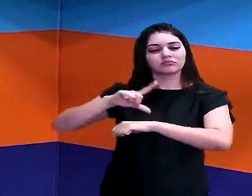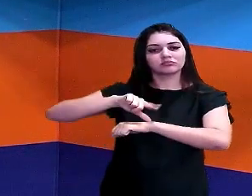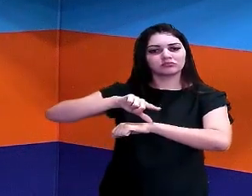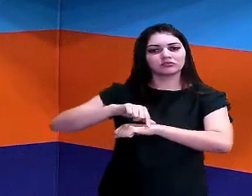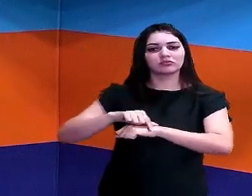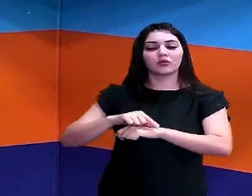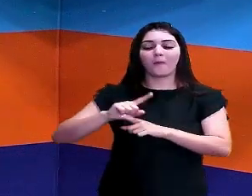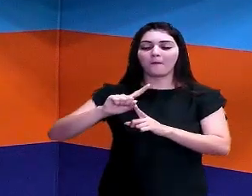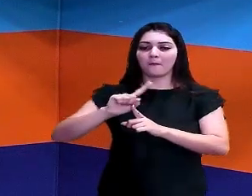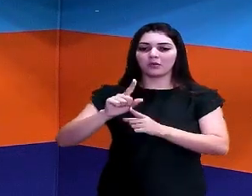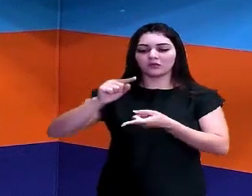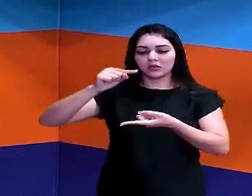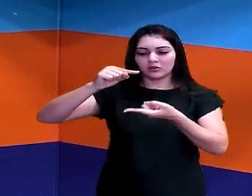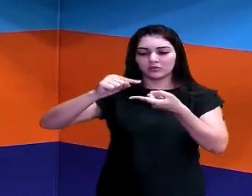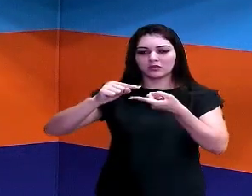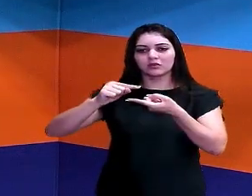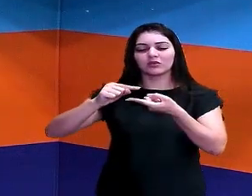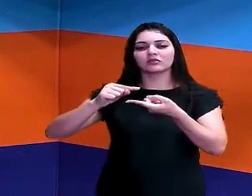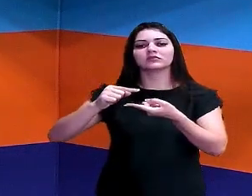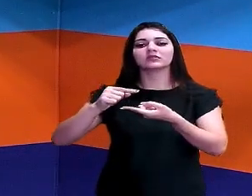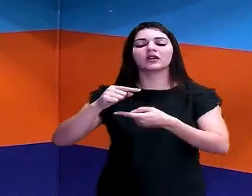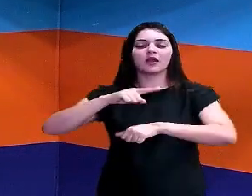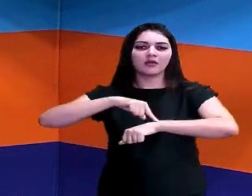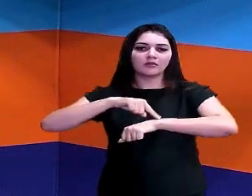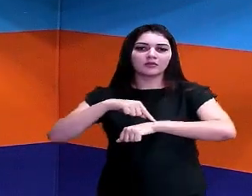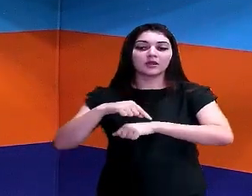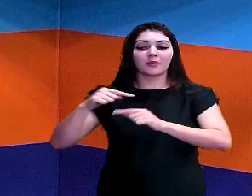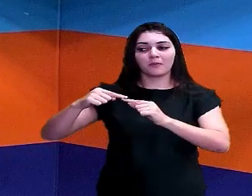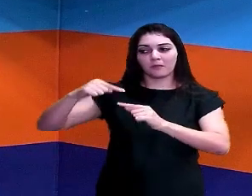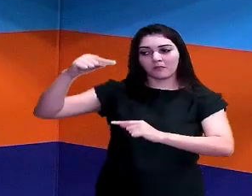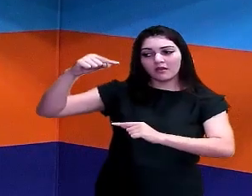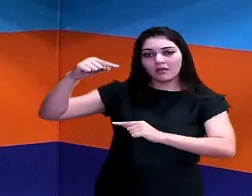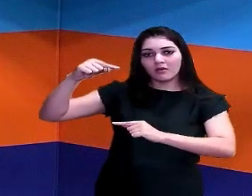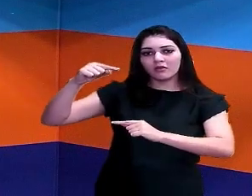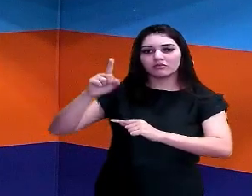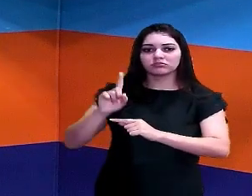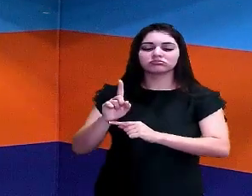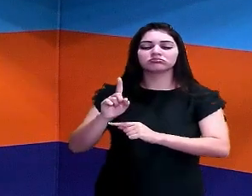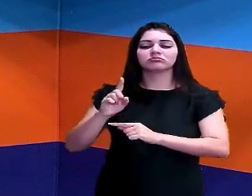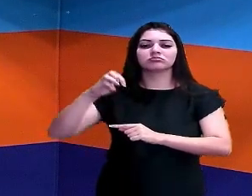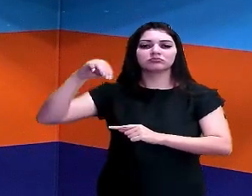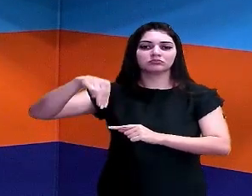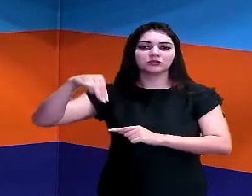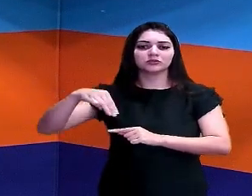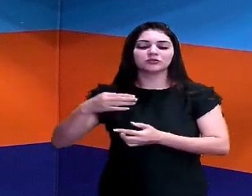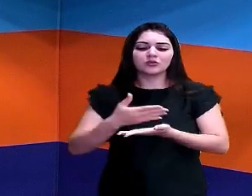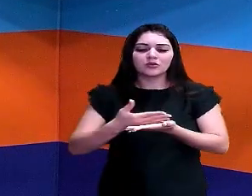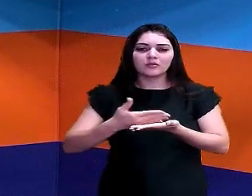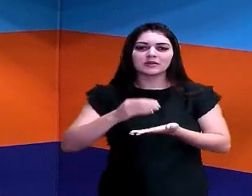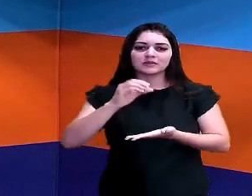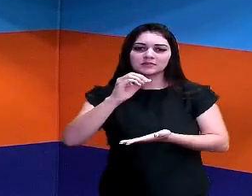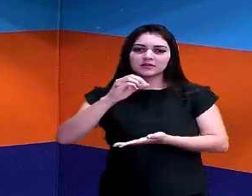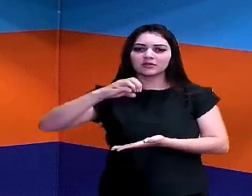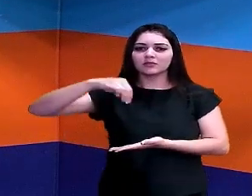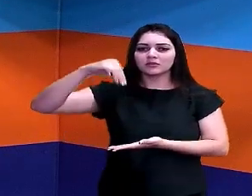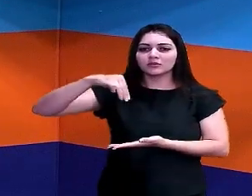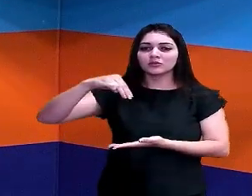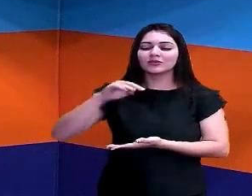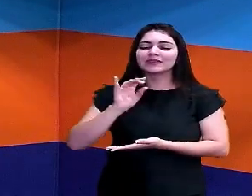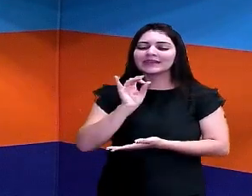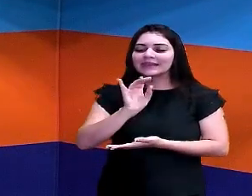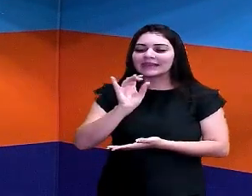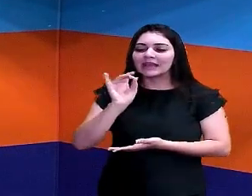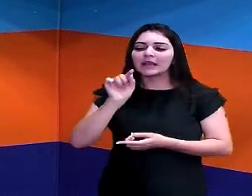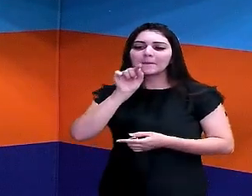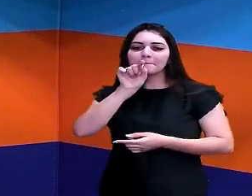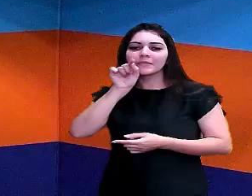vai marcar a hora, o maior vai marcar um minuto e vai começar de 0 minutos, aí vai. Cada pontinho desse é um minuto,